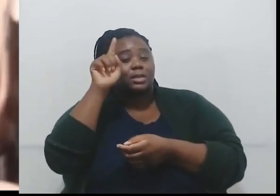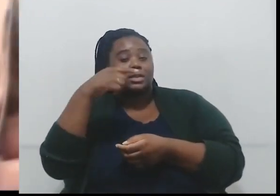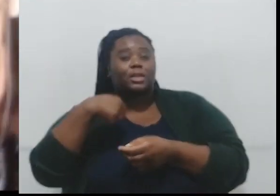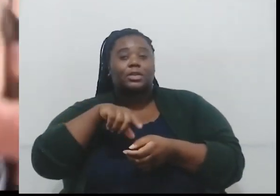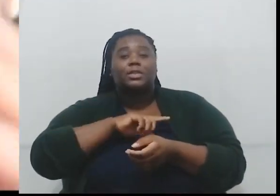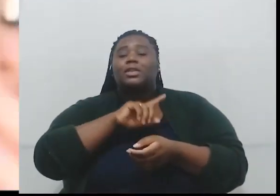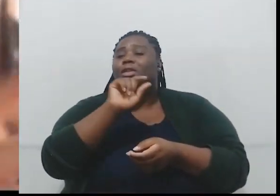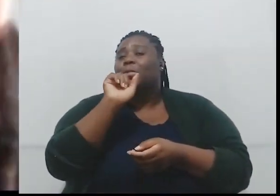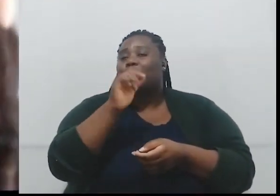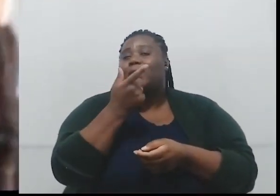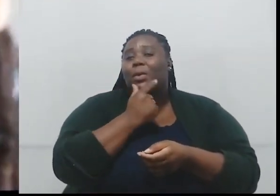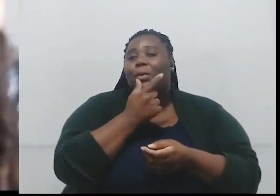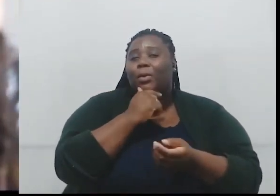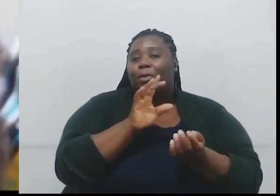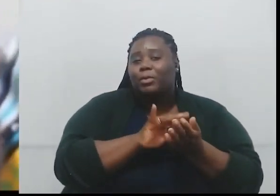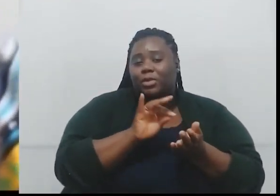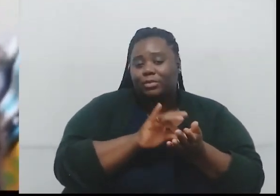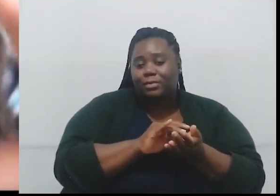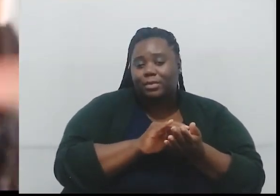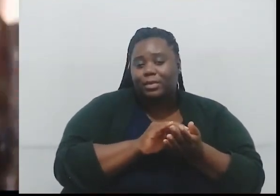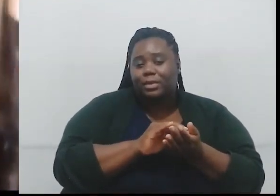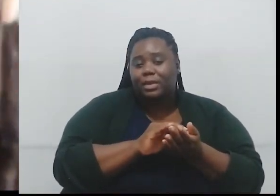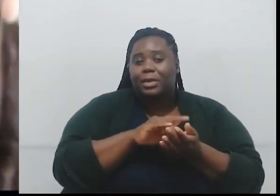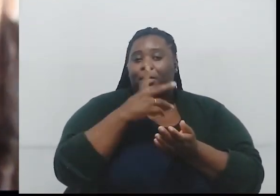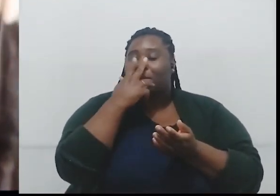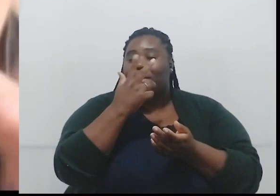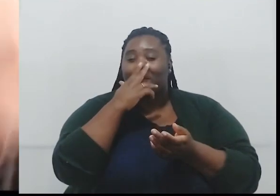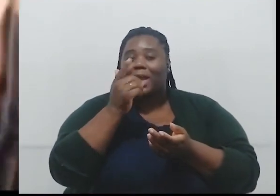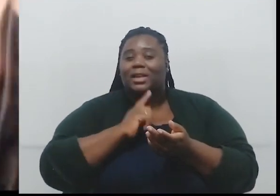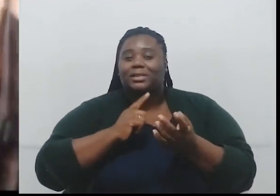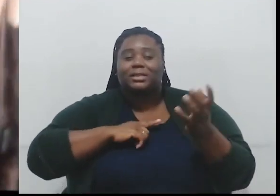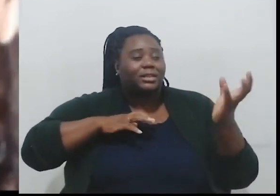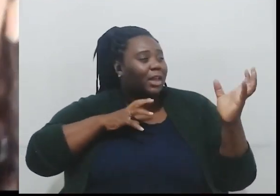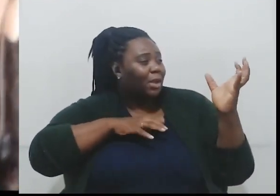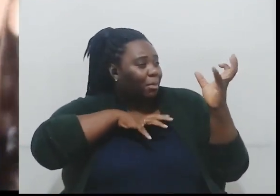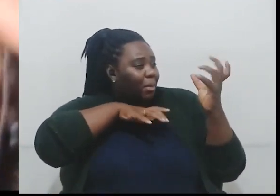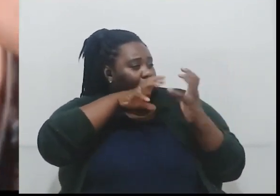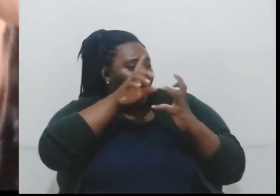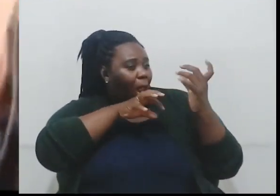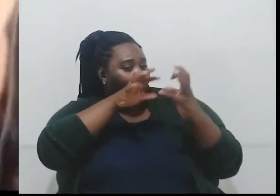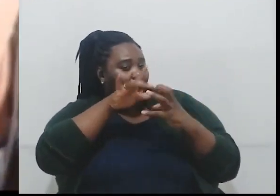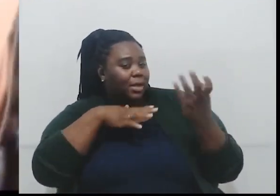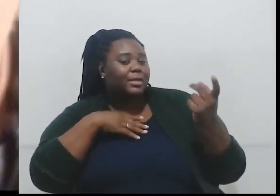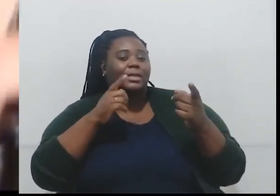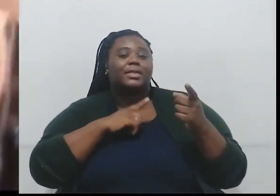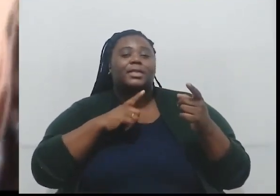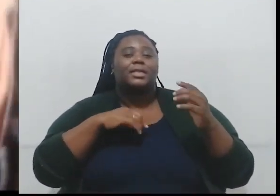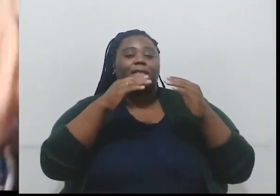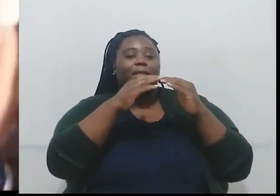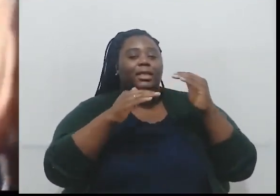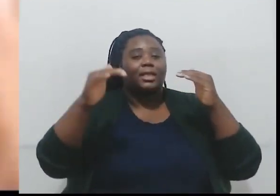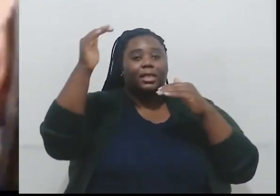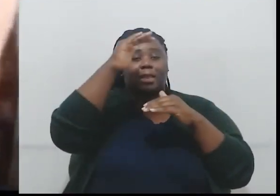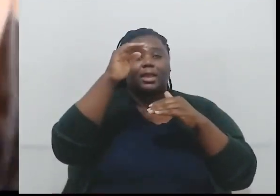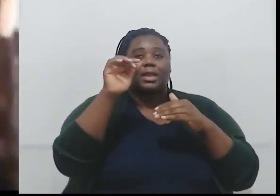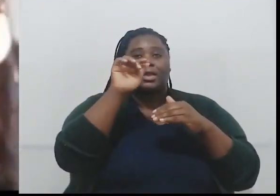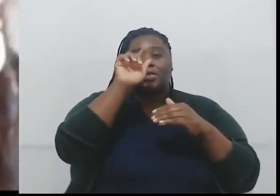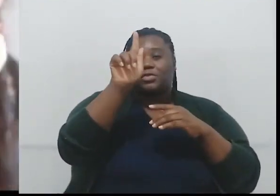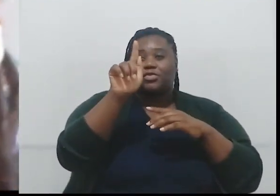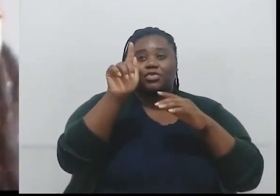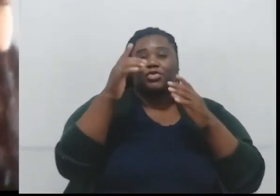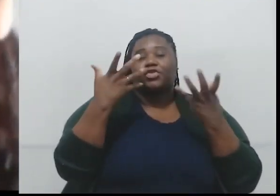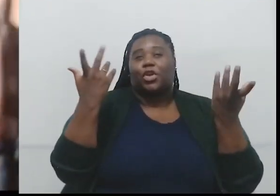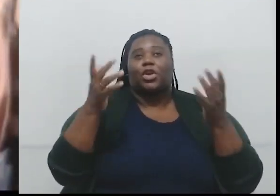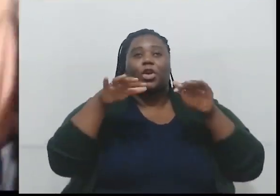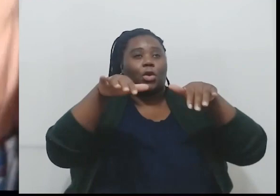disputa assim, a gente fala LGBTQIA+, mas tem uma coisa do império G, sabe? O império dos gays. Claro, tem todas as